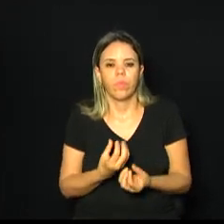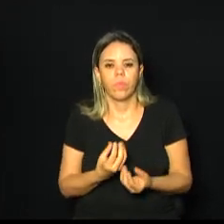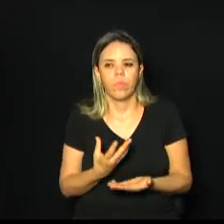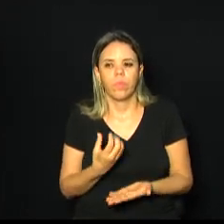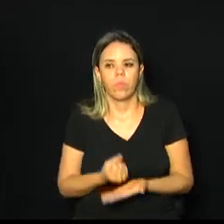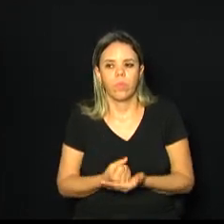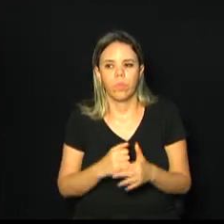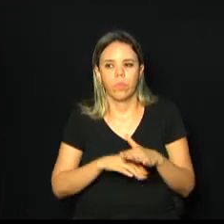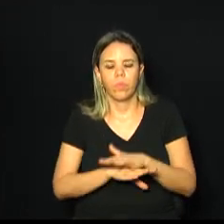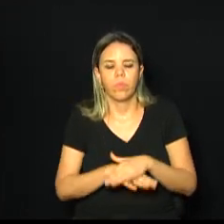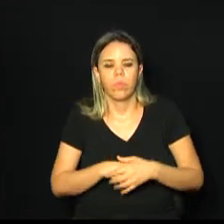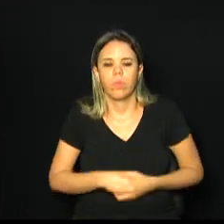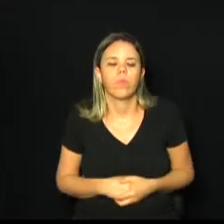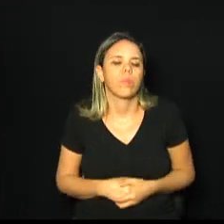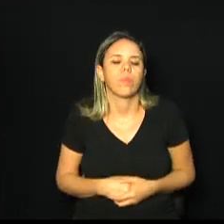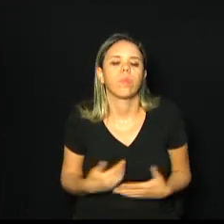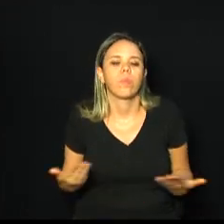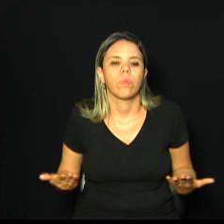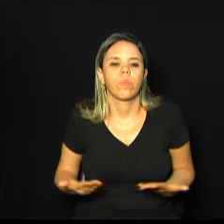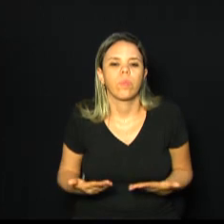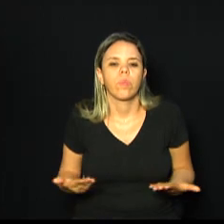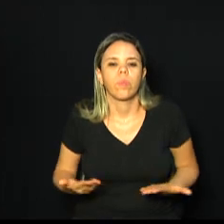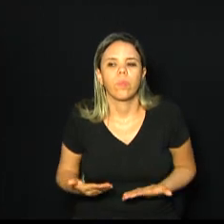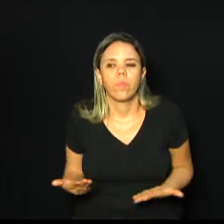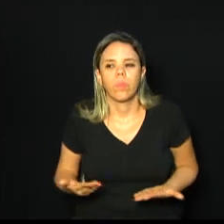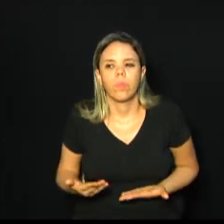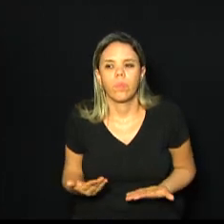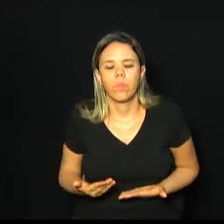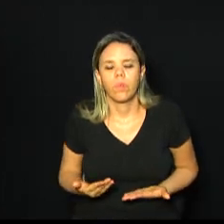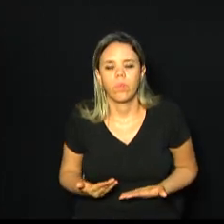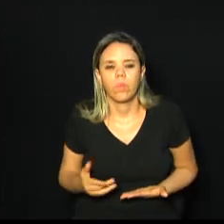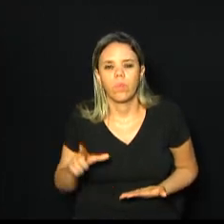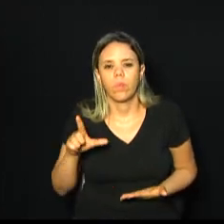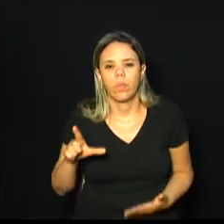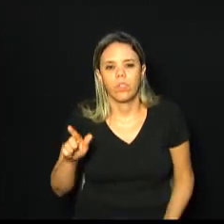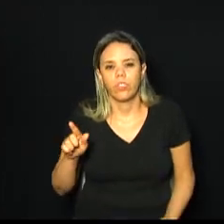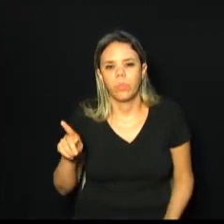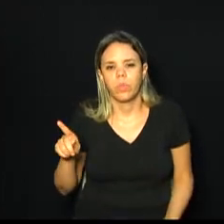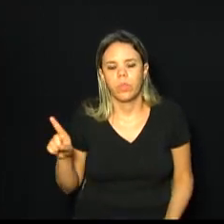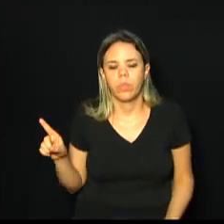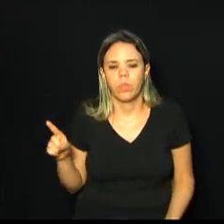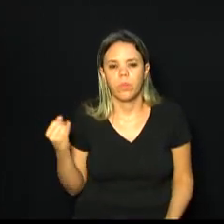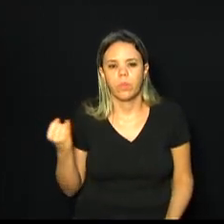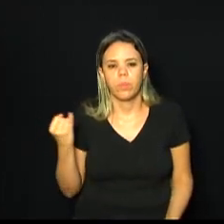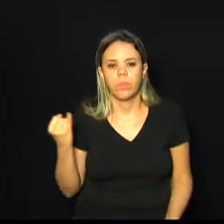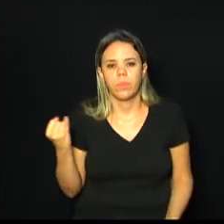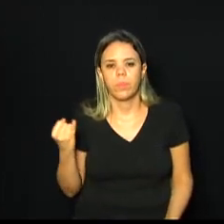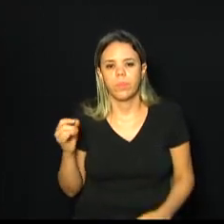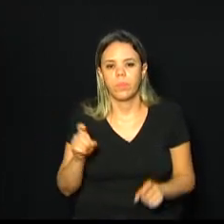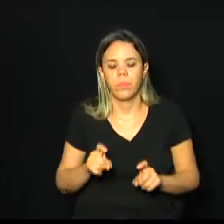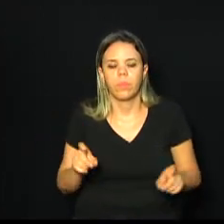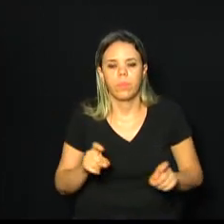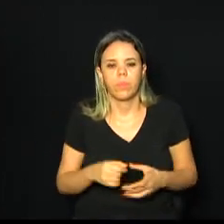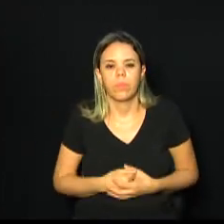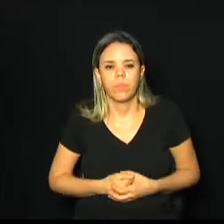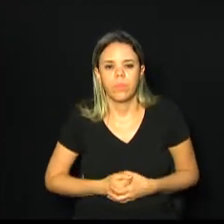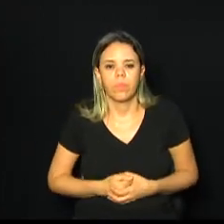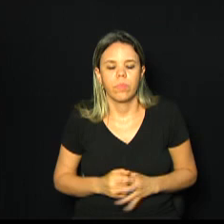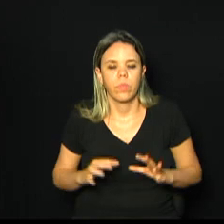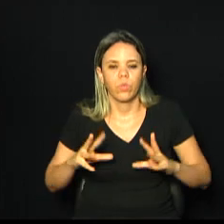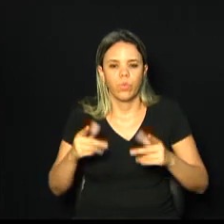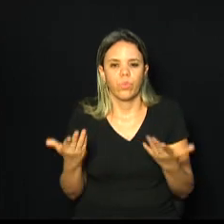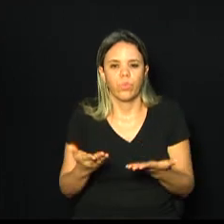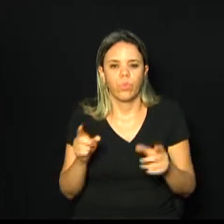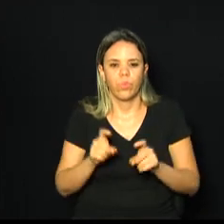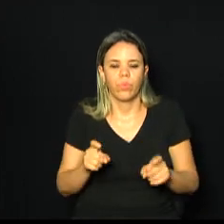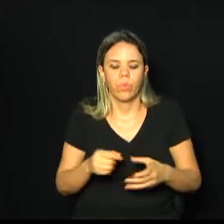informações, hoje em dia, assim, a questão da LGPD é importante porque nós estamos na era da informação. Tudo hoje é